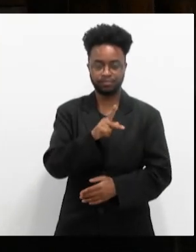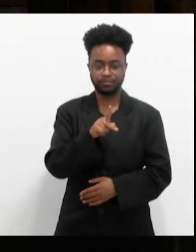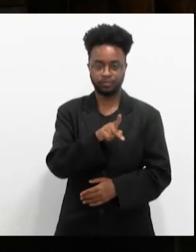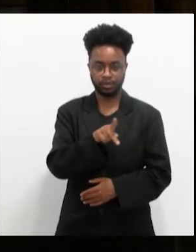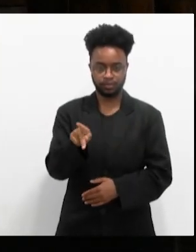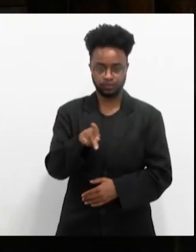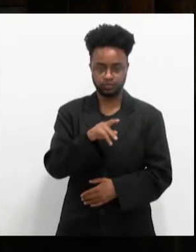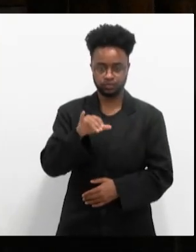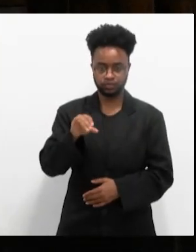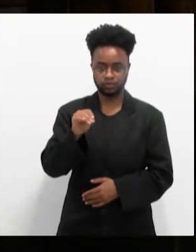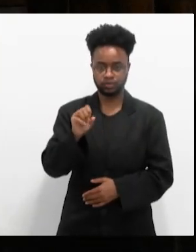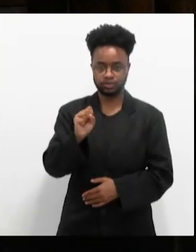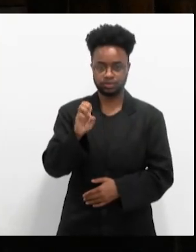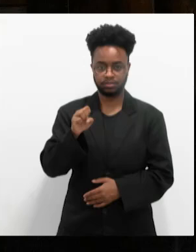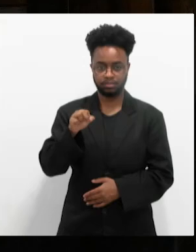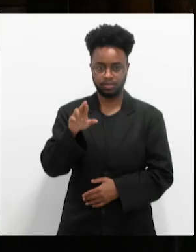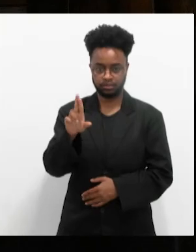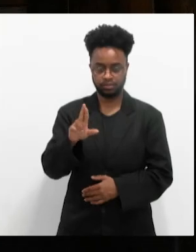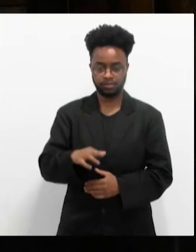professor Josemar.